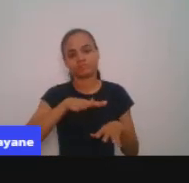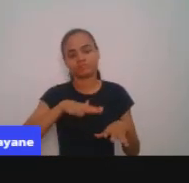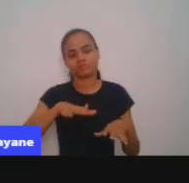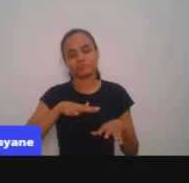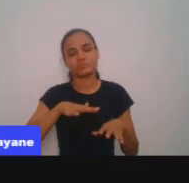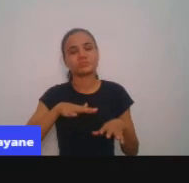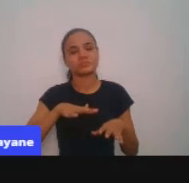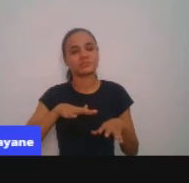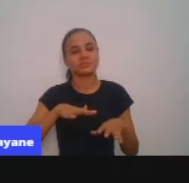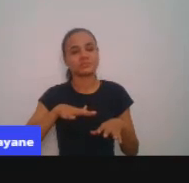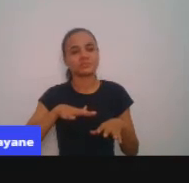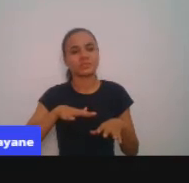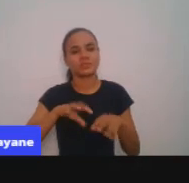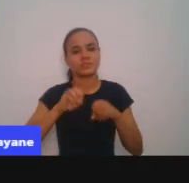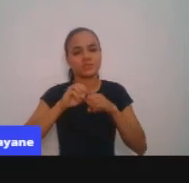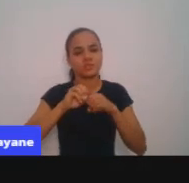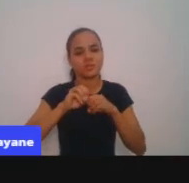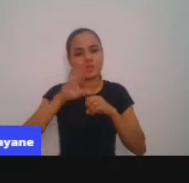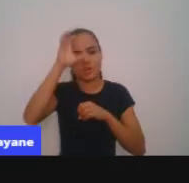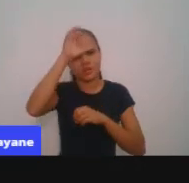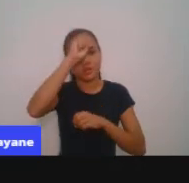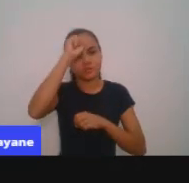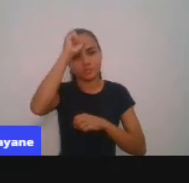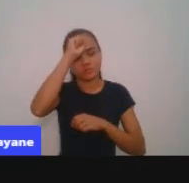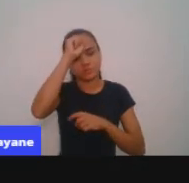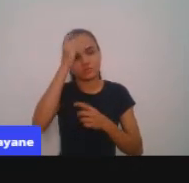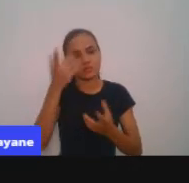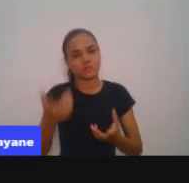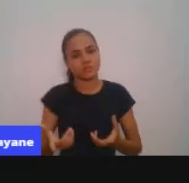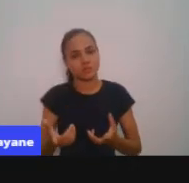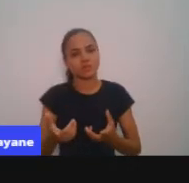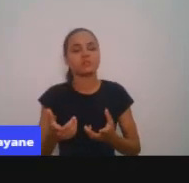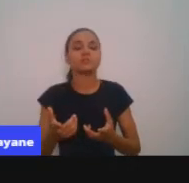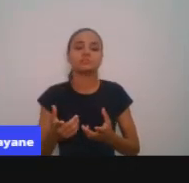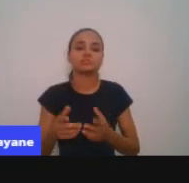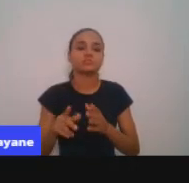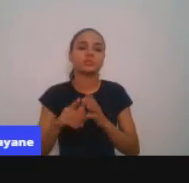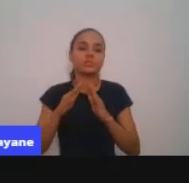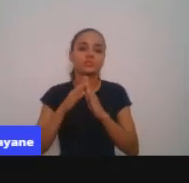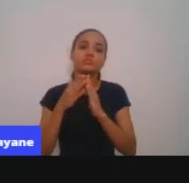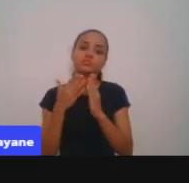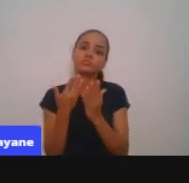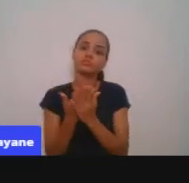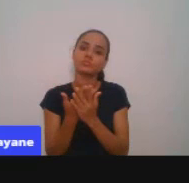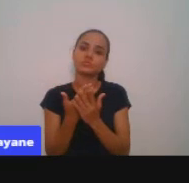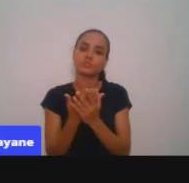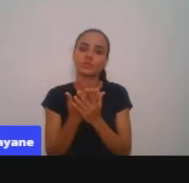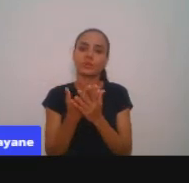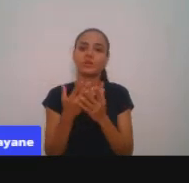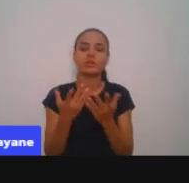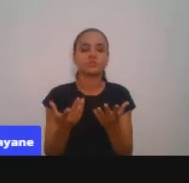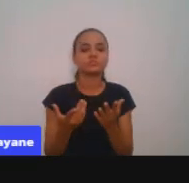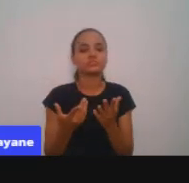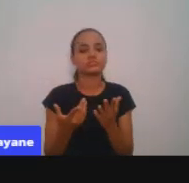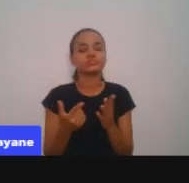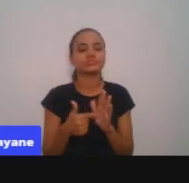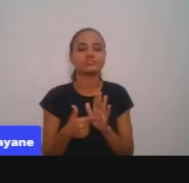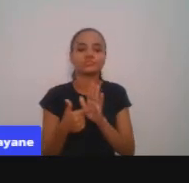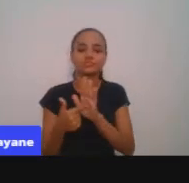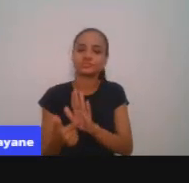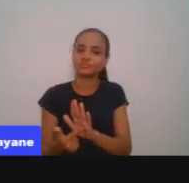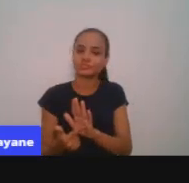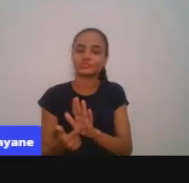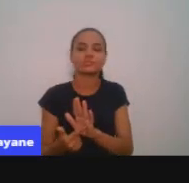condição de aprendizagem ofertada pelas escolas. Bom, mas está posto esse novo contexto. E aí, o que nós